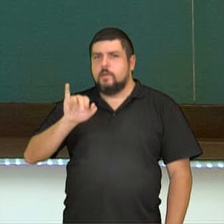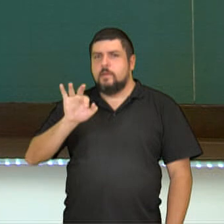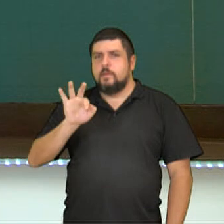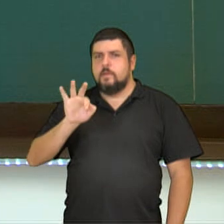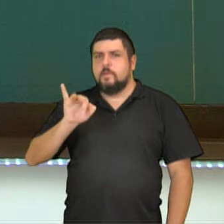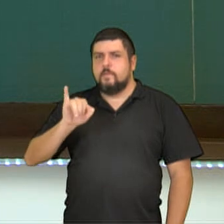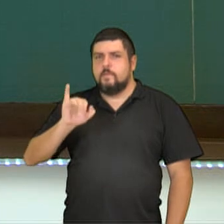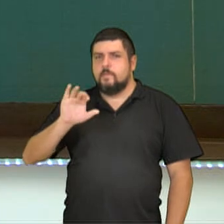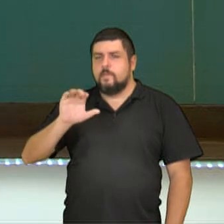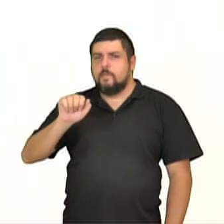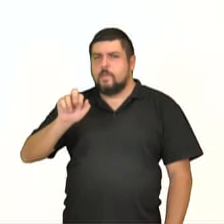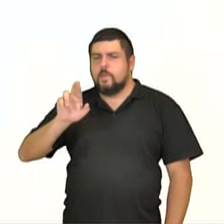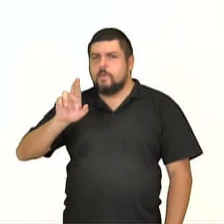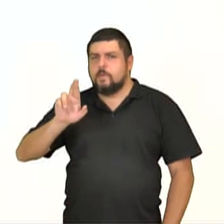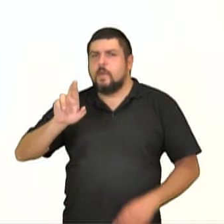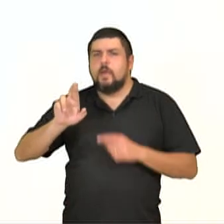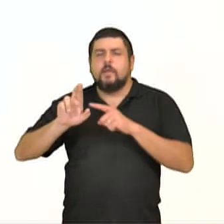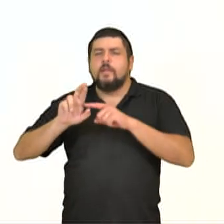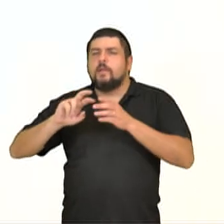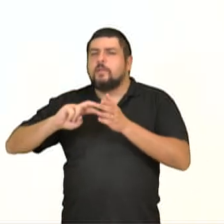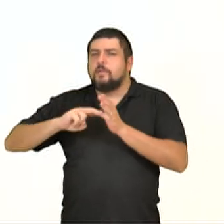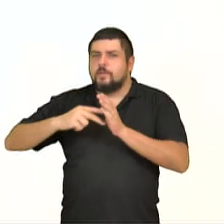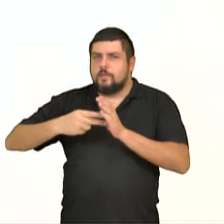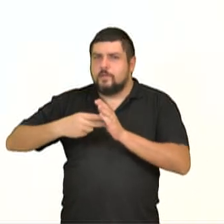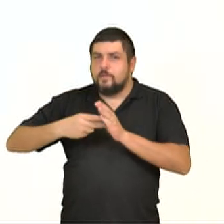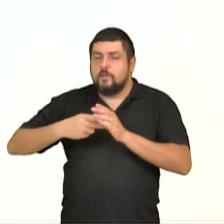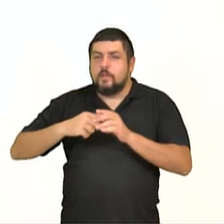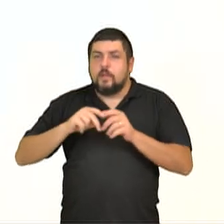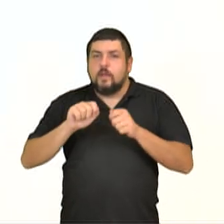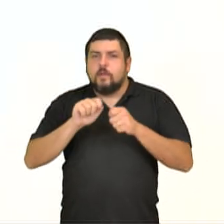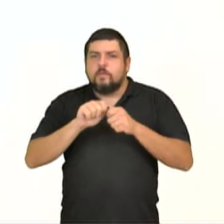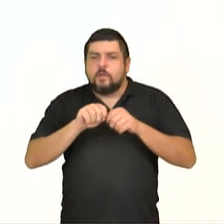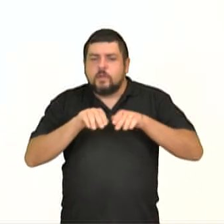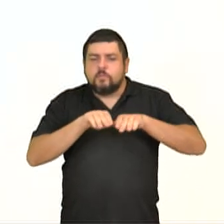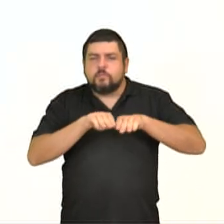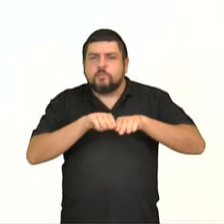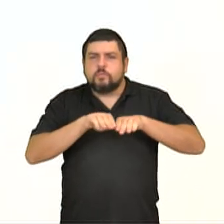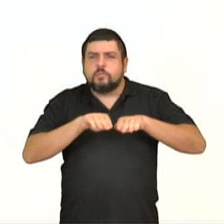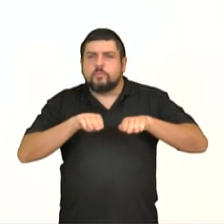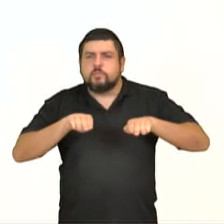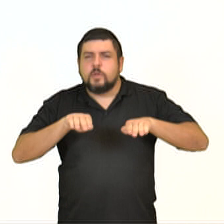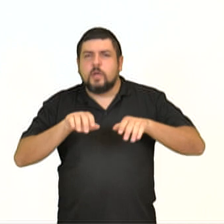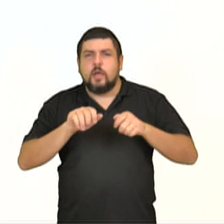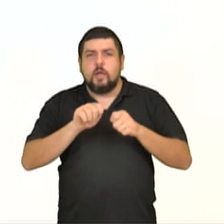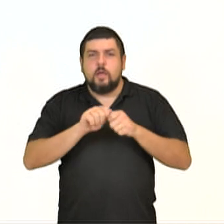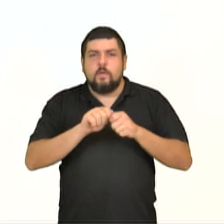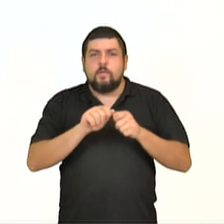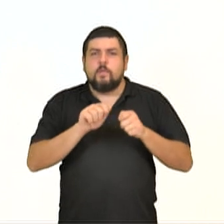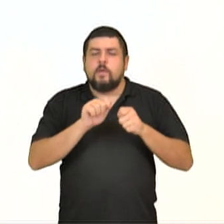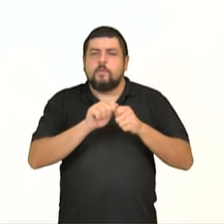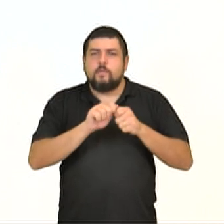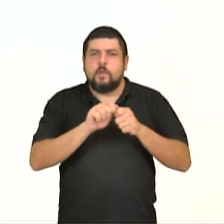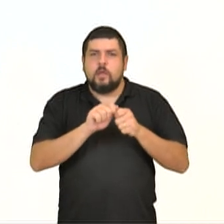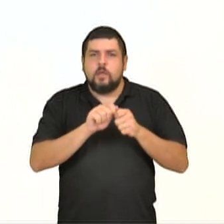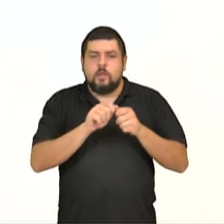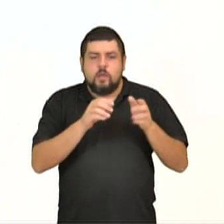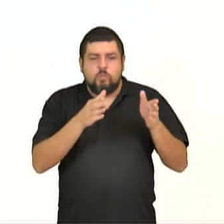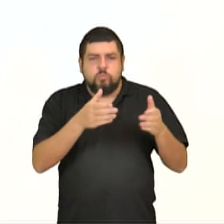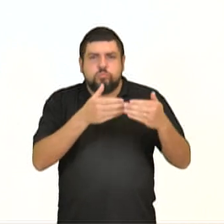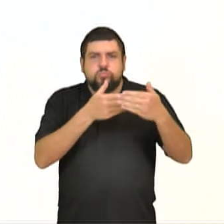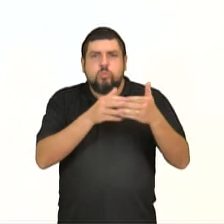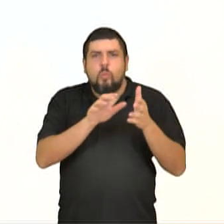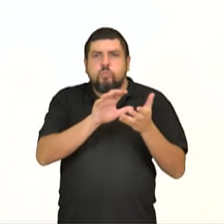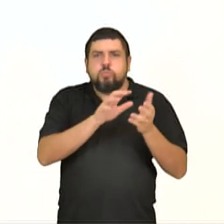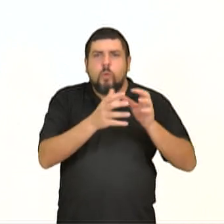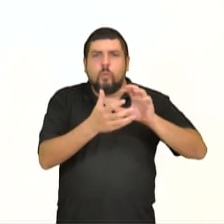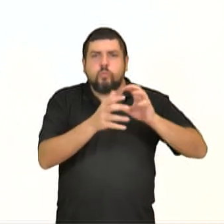Plano. Então, quando eu falo em planificar alguma coisa, é tirar o sólido geométrico, ou seja, tirar alguma coisa que está em